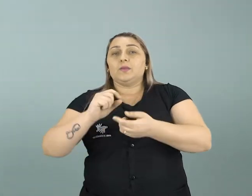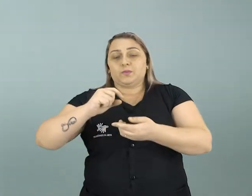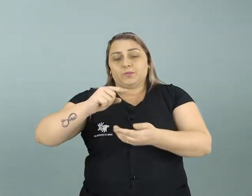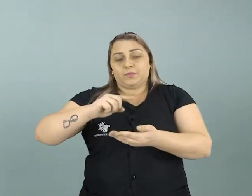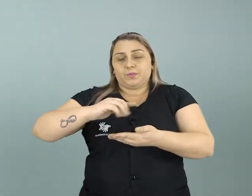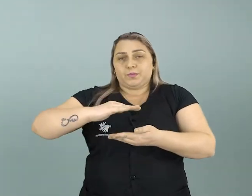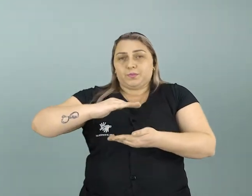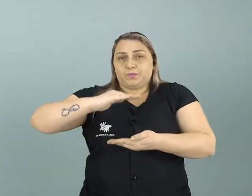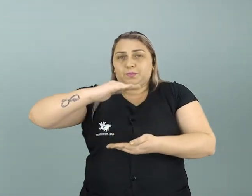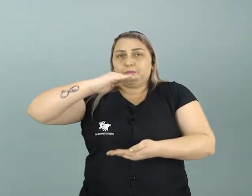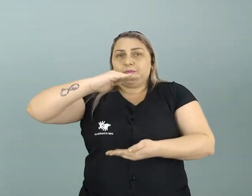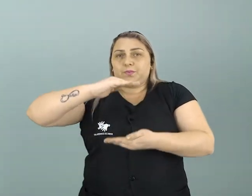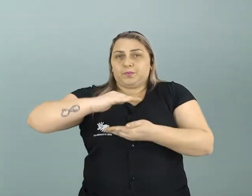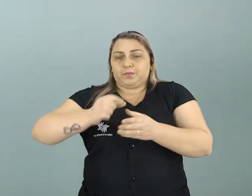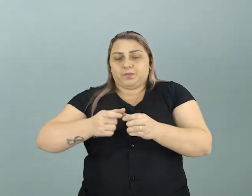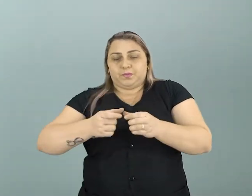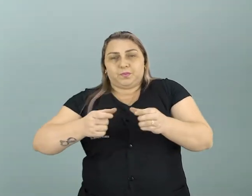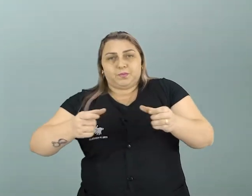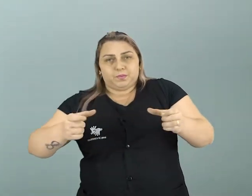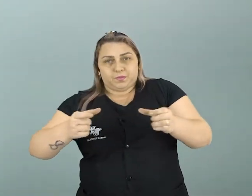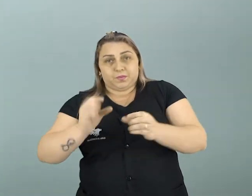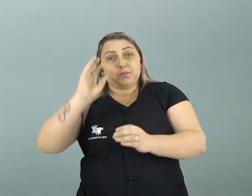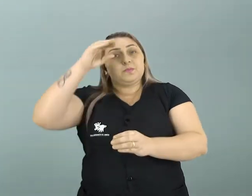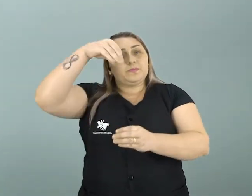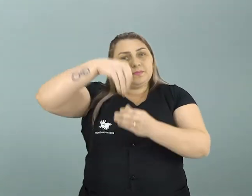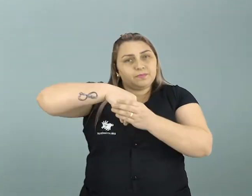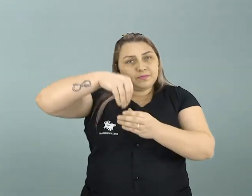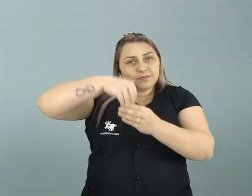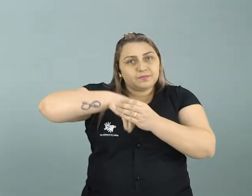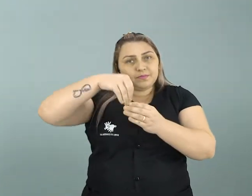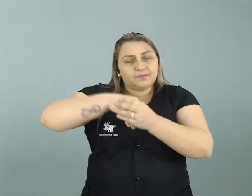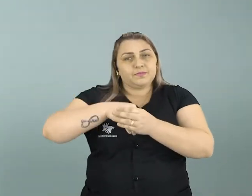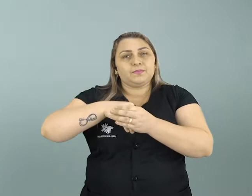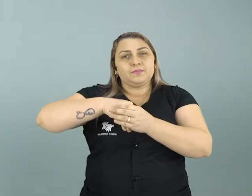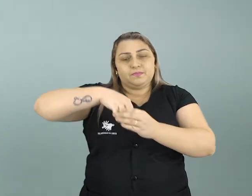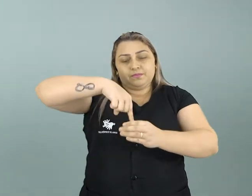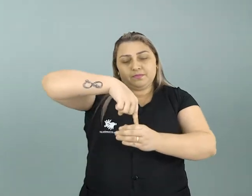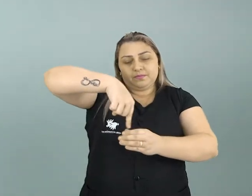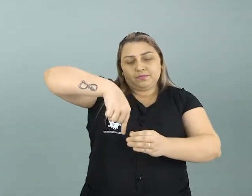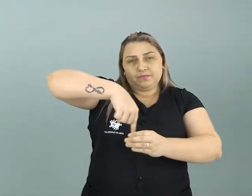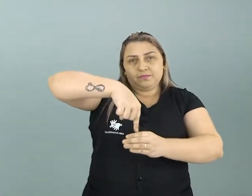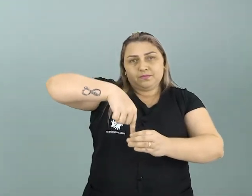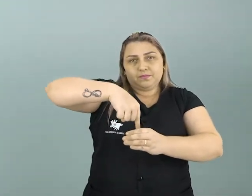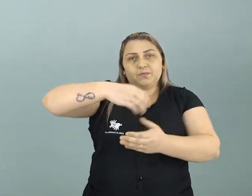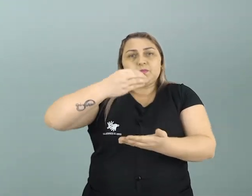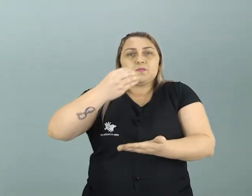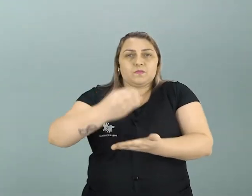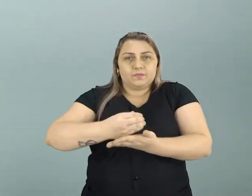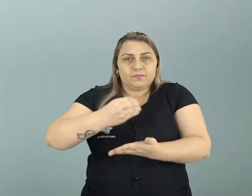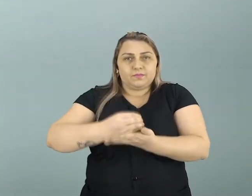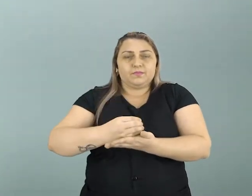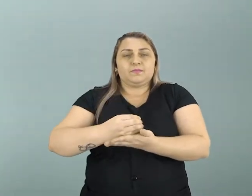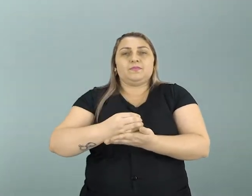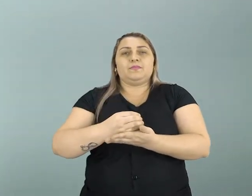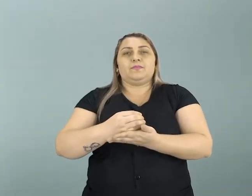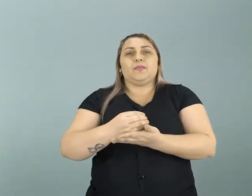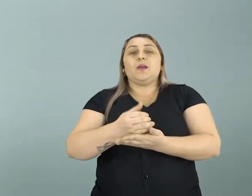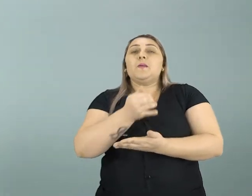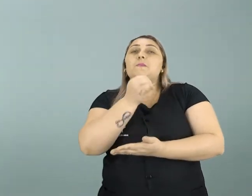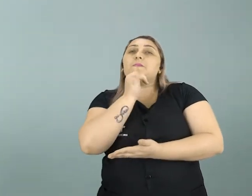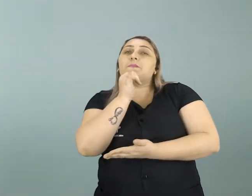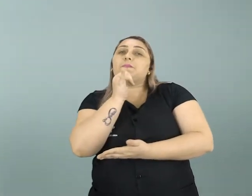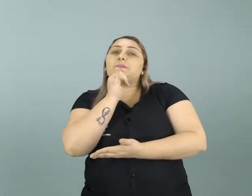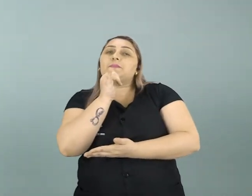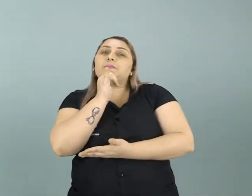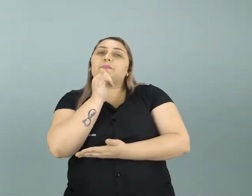que eu tenho de espaço dentro, no interior de um recipiente, né? Por